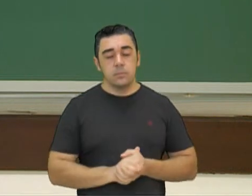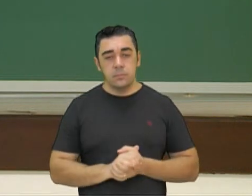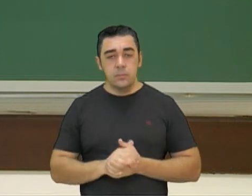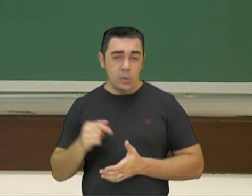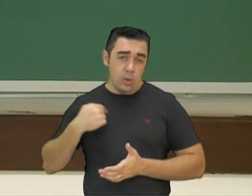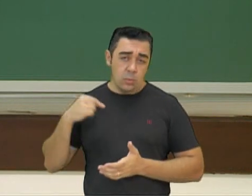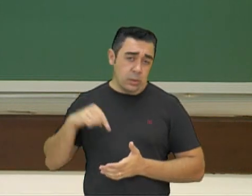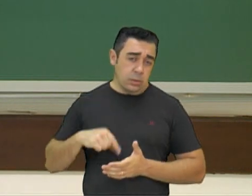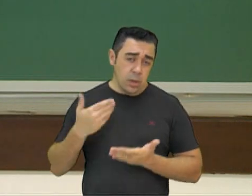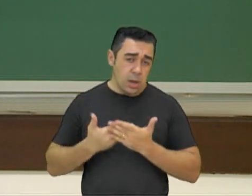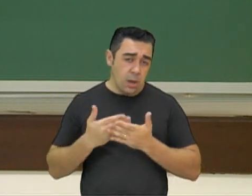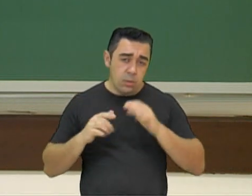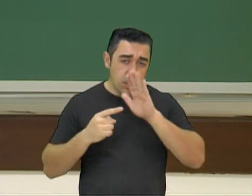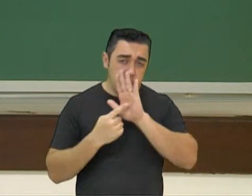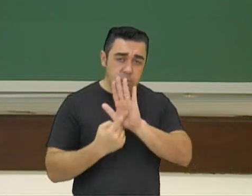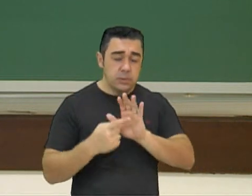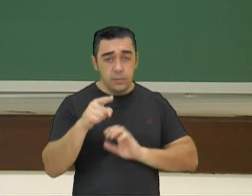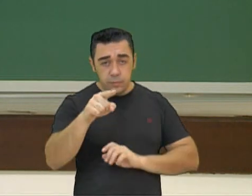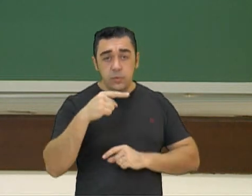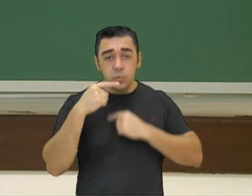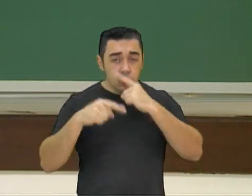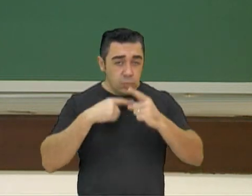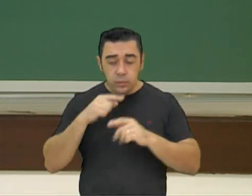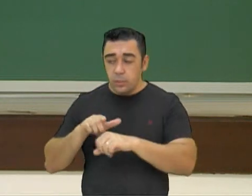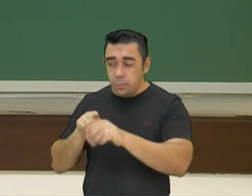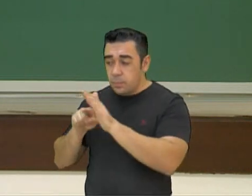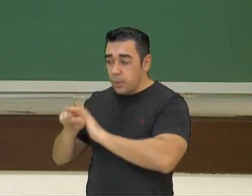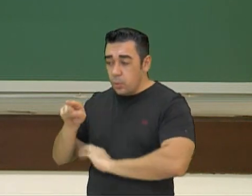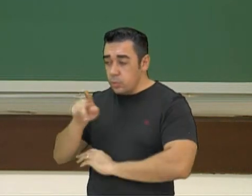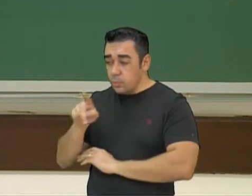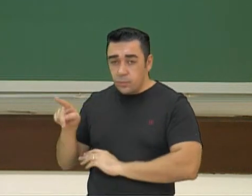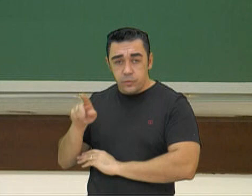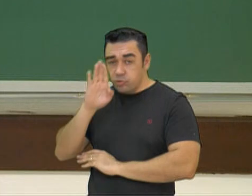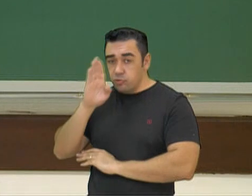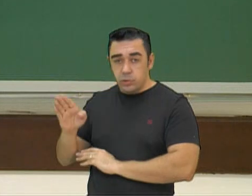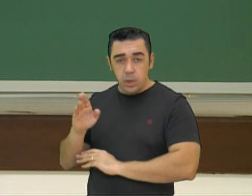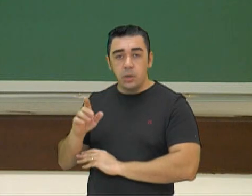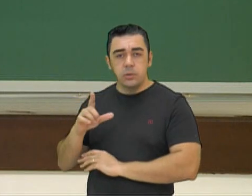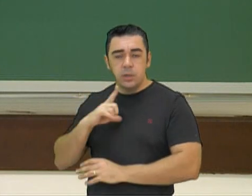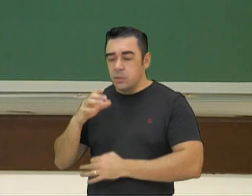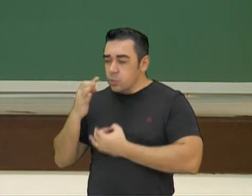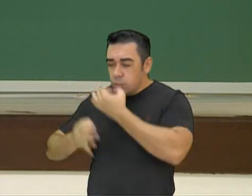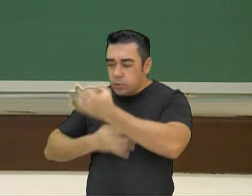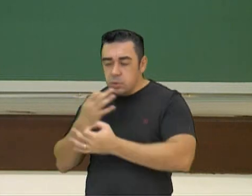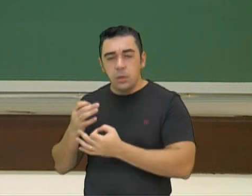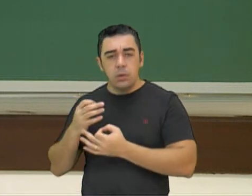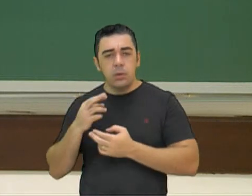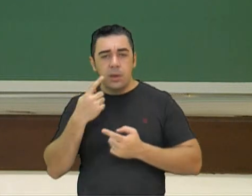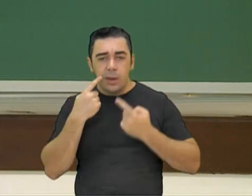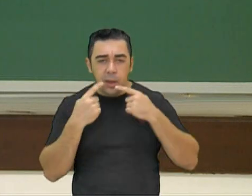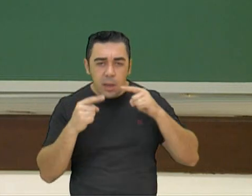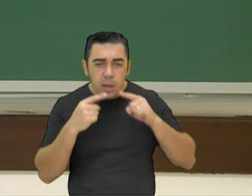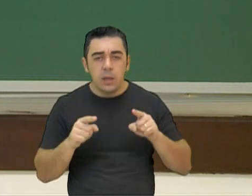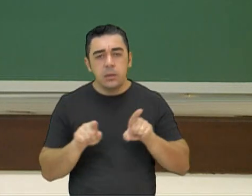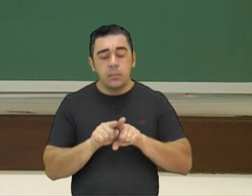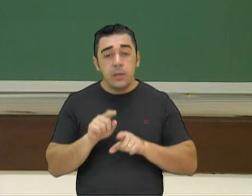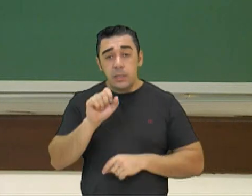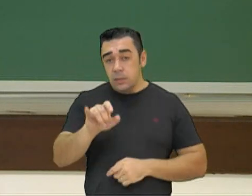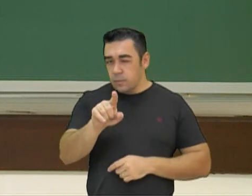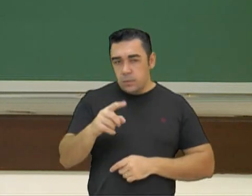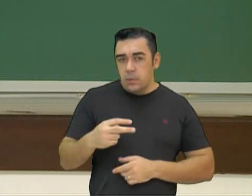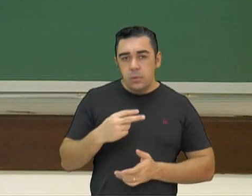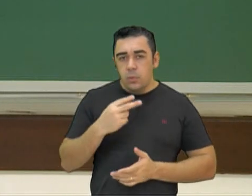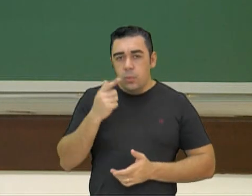você vai tirar as dúvidas lá com o seu professor, né? Dar sugestões, reclamar, qualquer coisa assim. E caso você não possa,